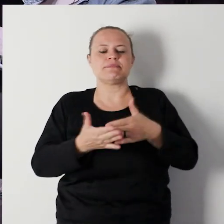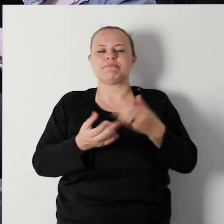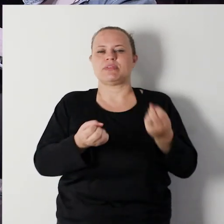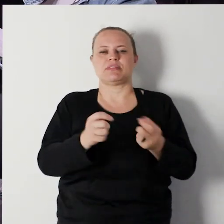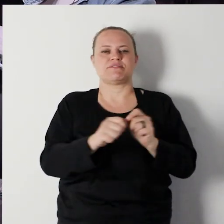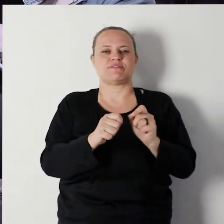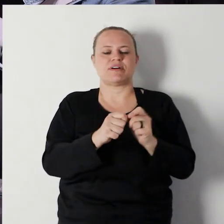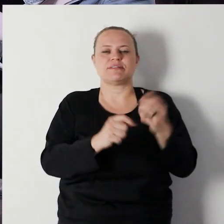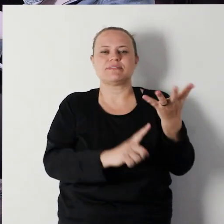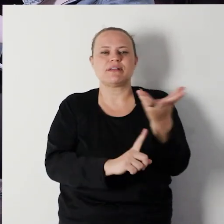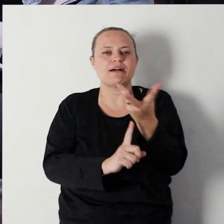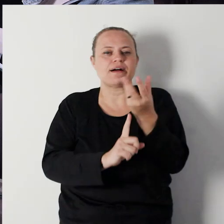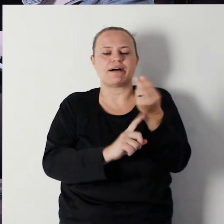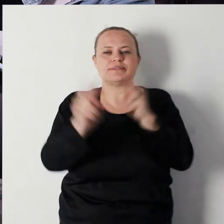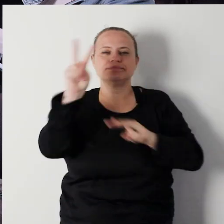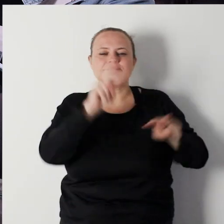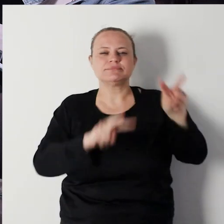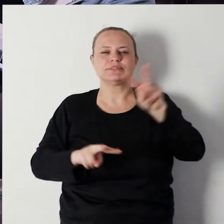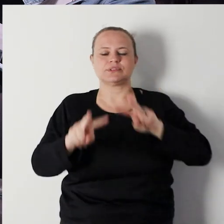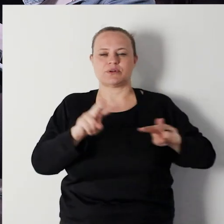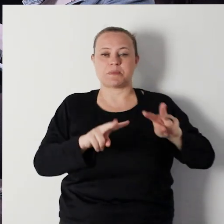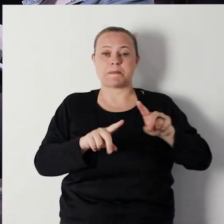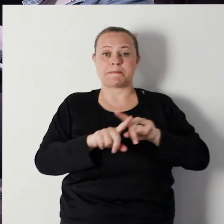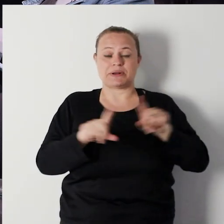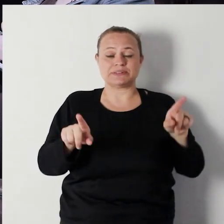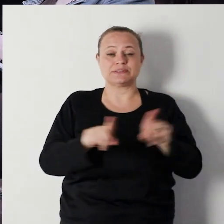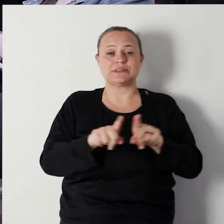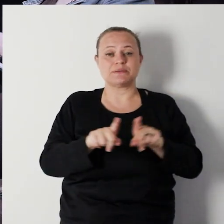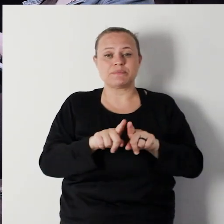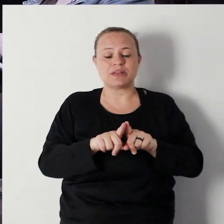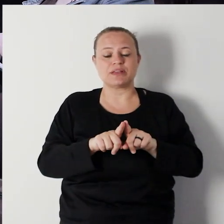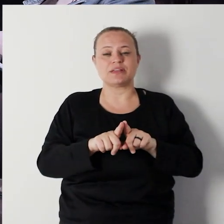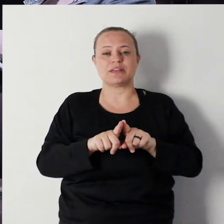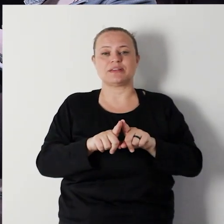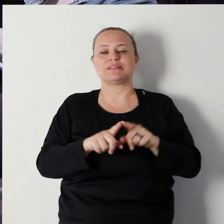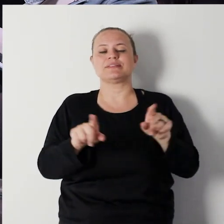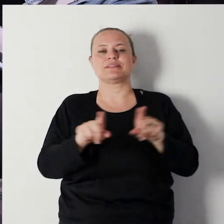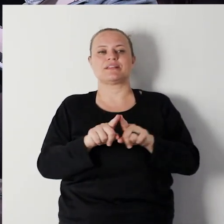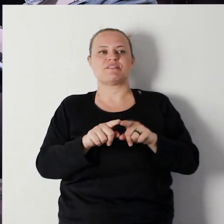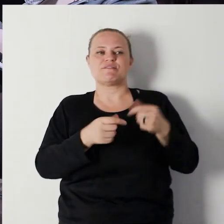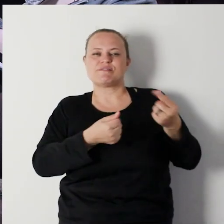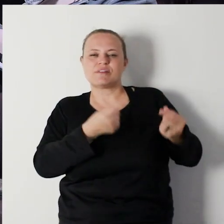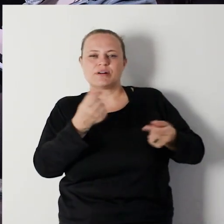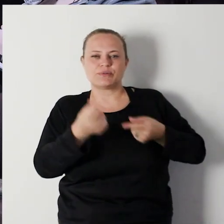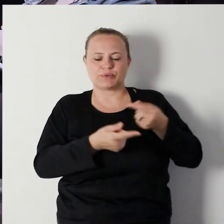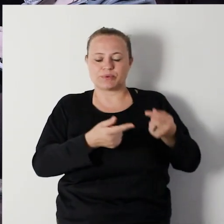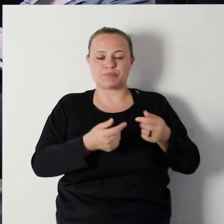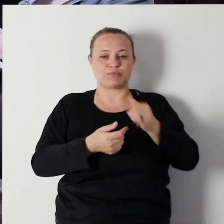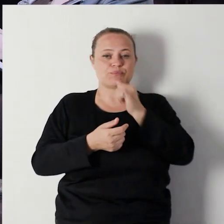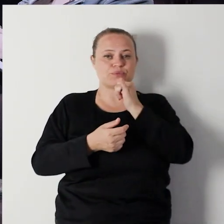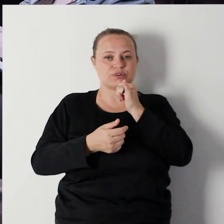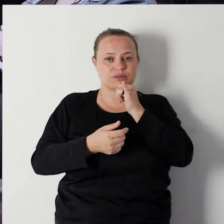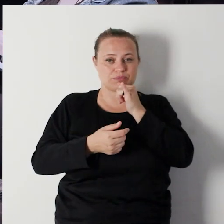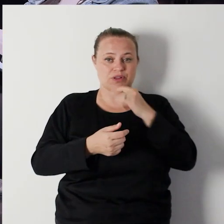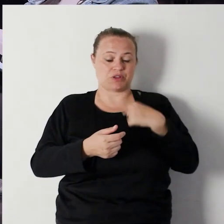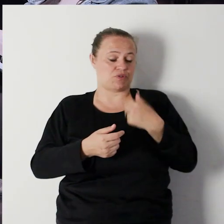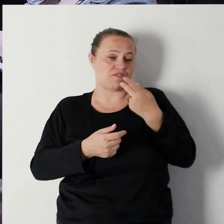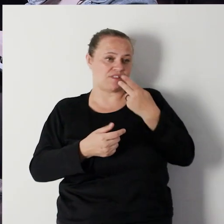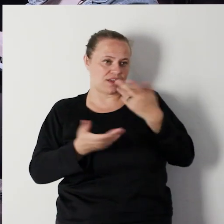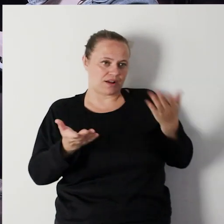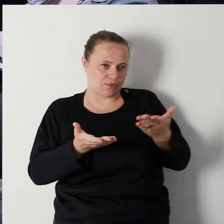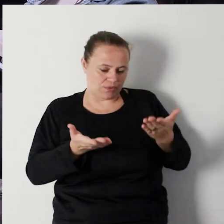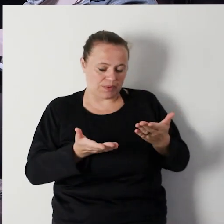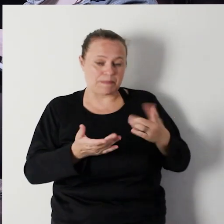só limitando a produção e impactando na parte estética, quanto na parte, inclusive,